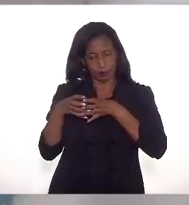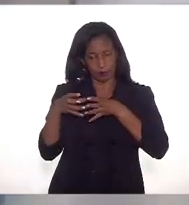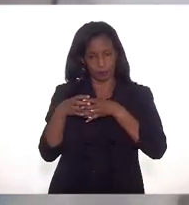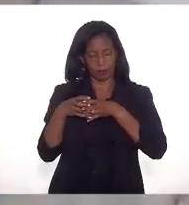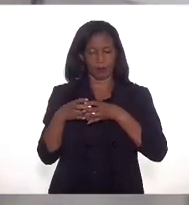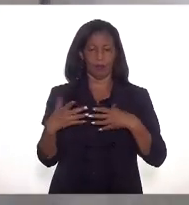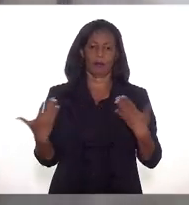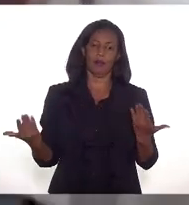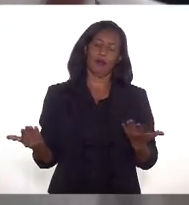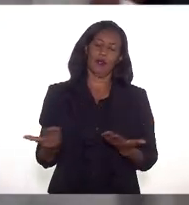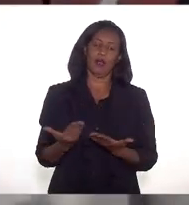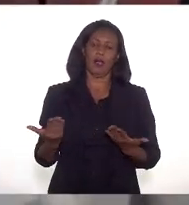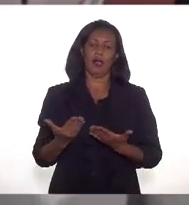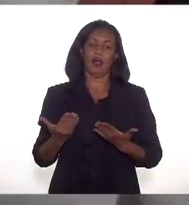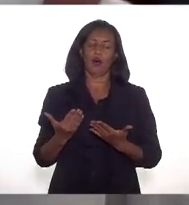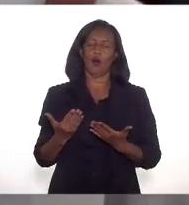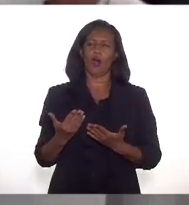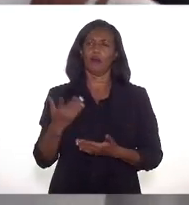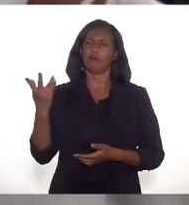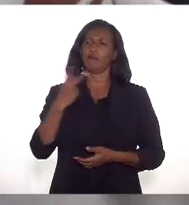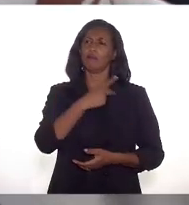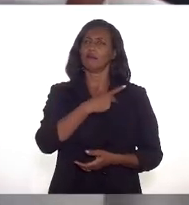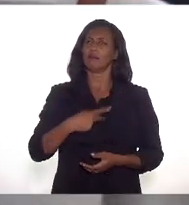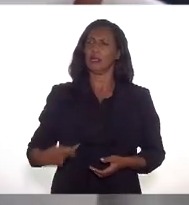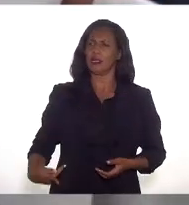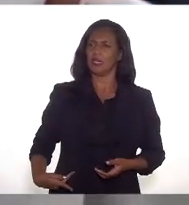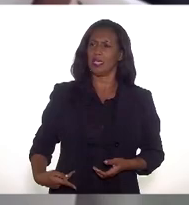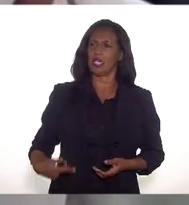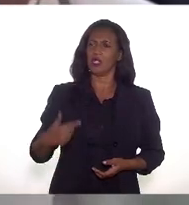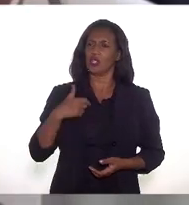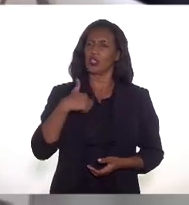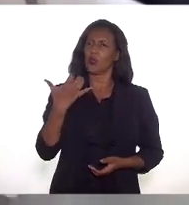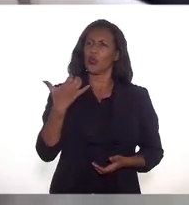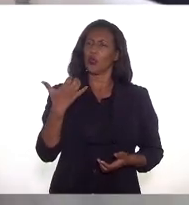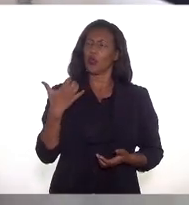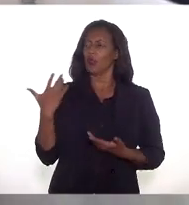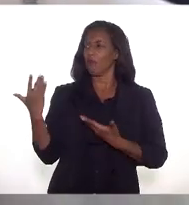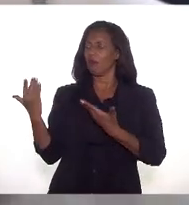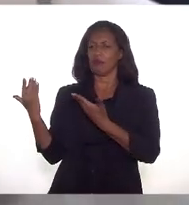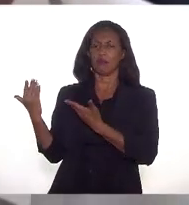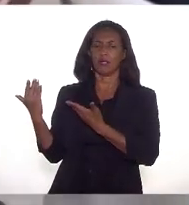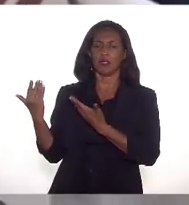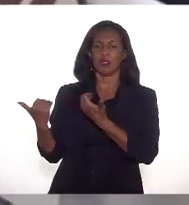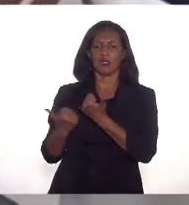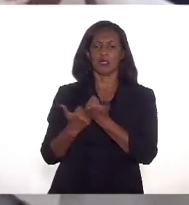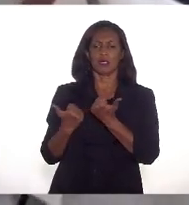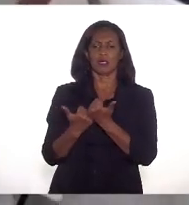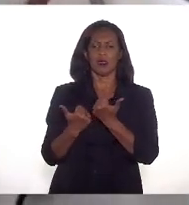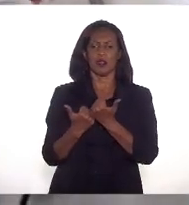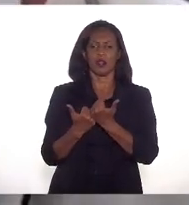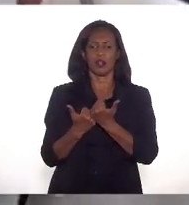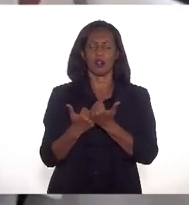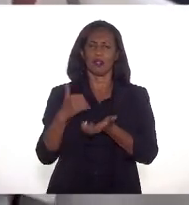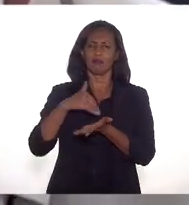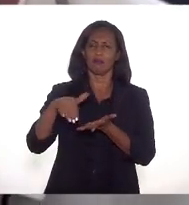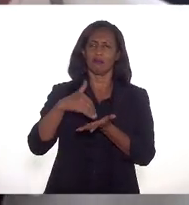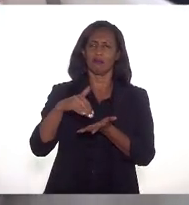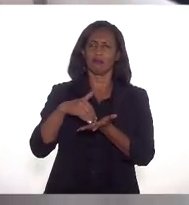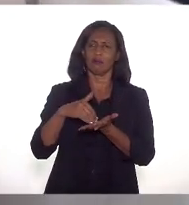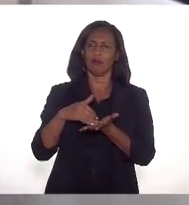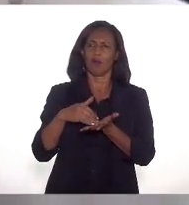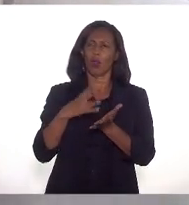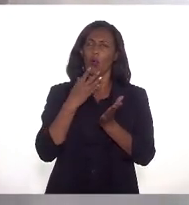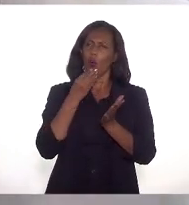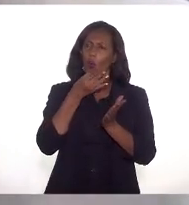Agora, senhores, excelentíssimo senhor presidente, eu gostaria de passar a palavra para o subsecretário Lobo, para ele fazer as